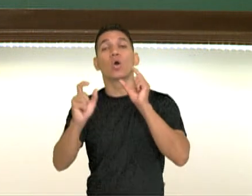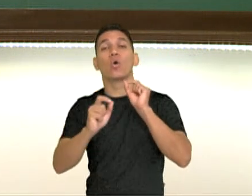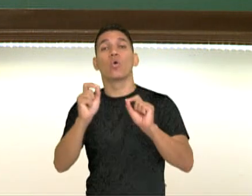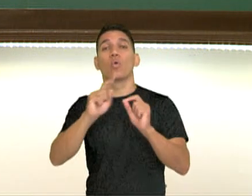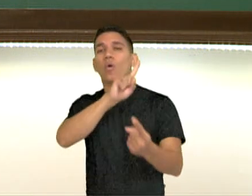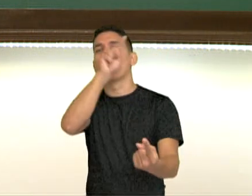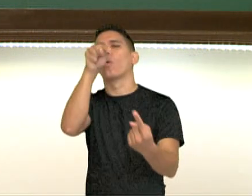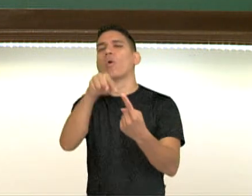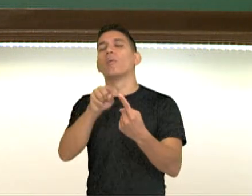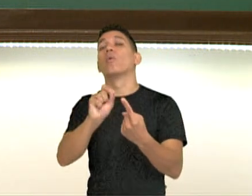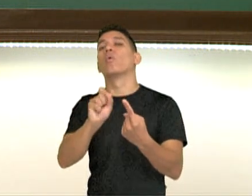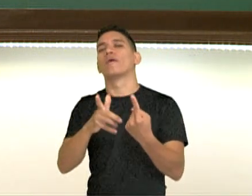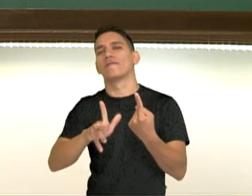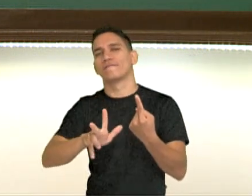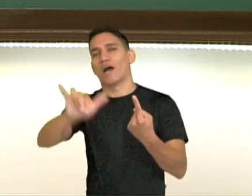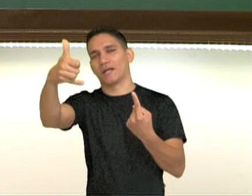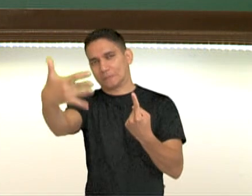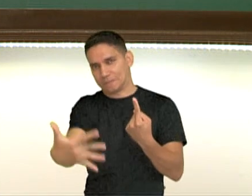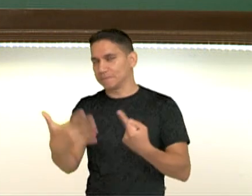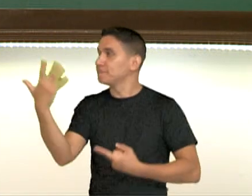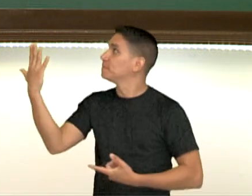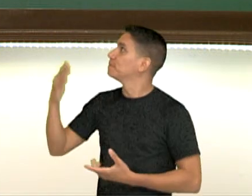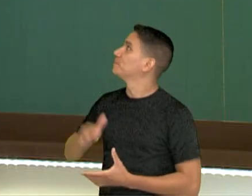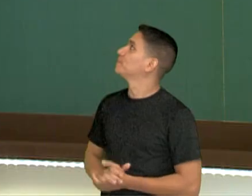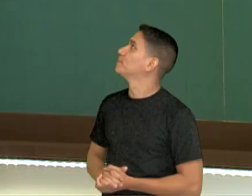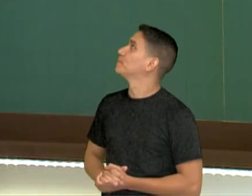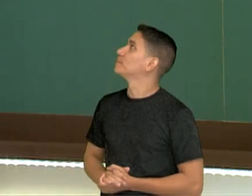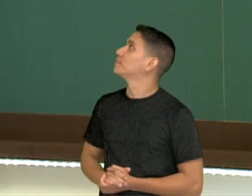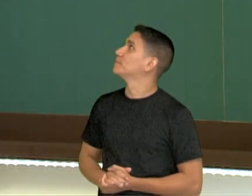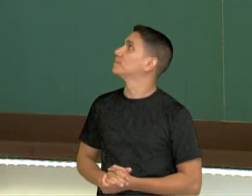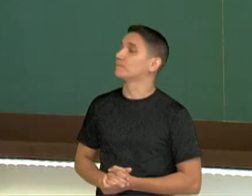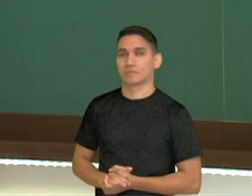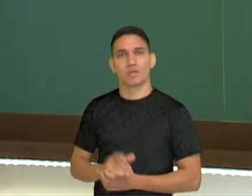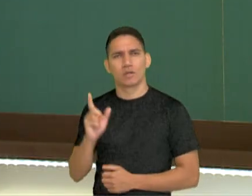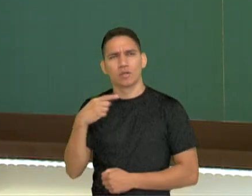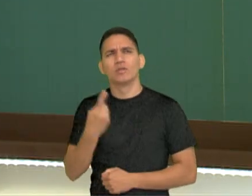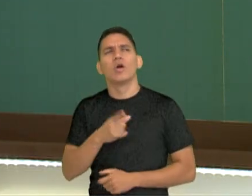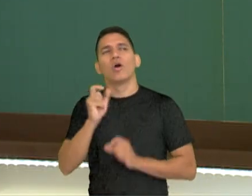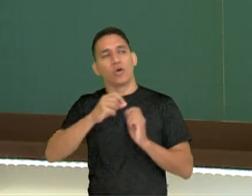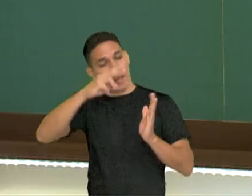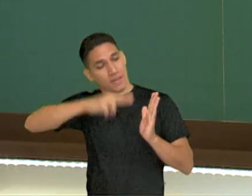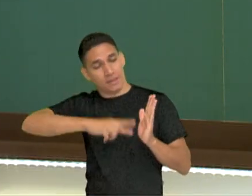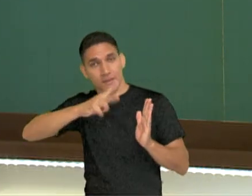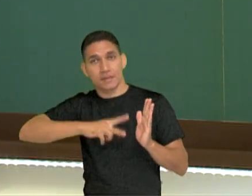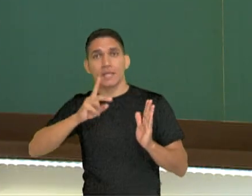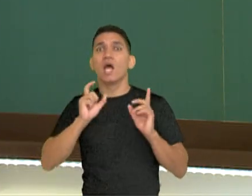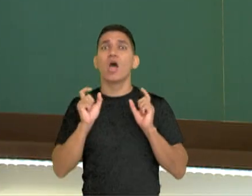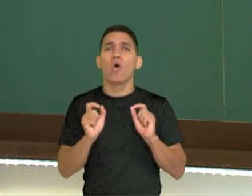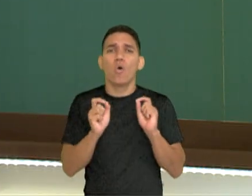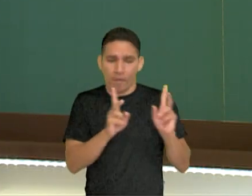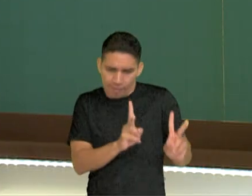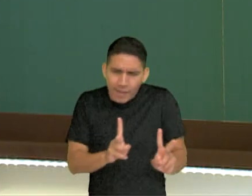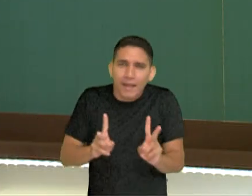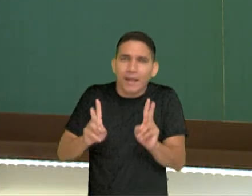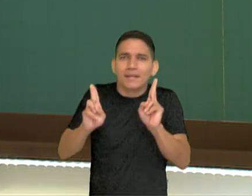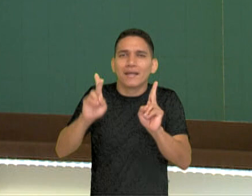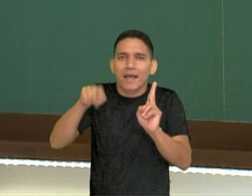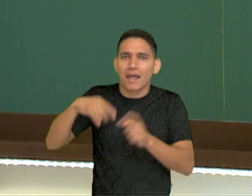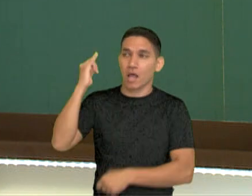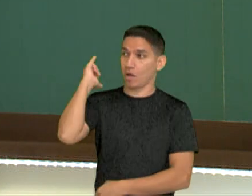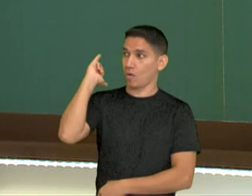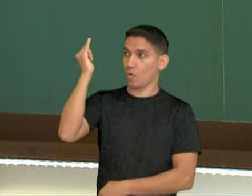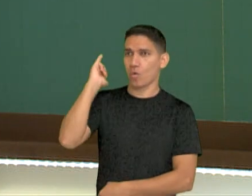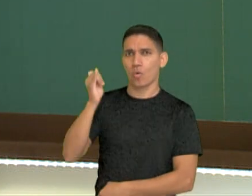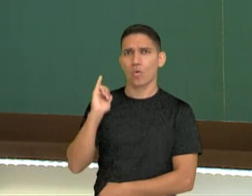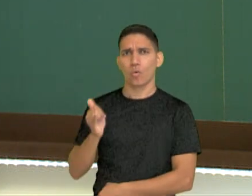os objetivos programados? Vamos lá? Vamos fazer a leitura, né, de um fragmento de romance,